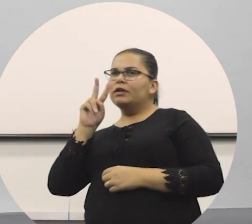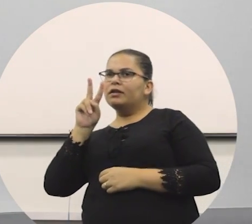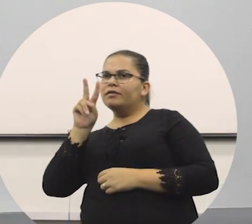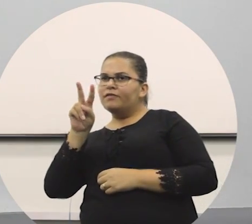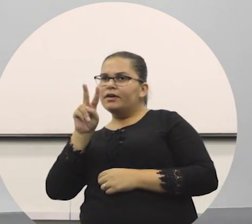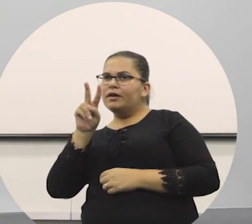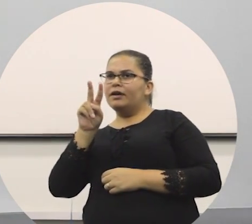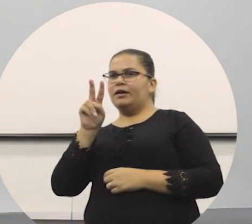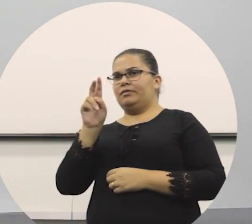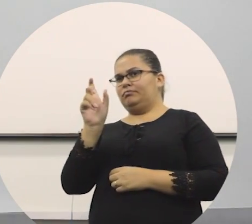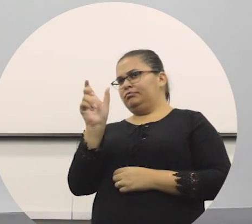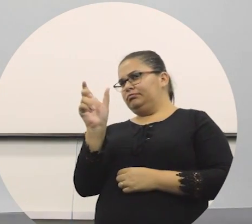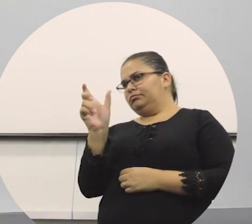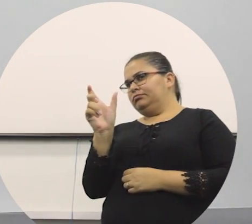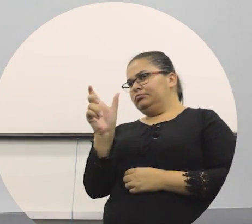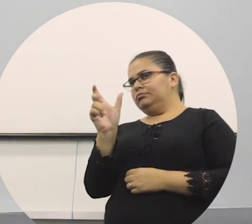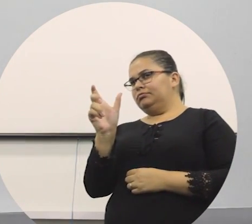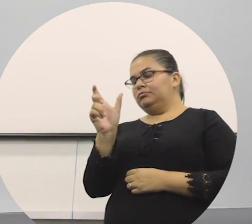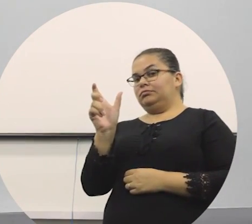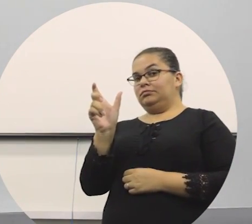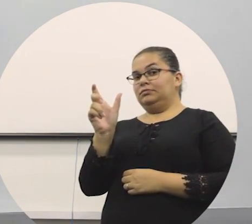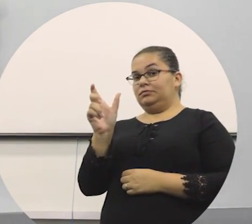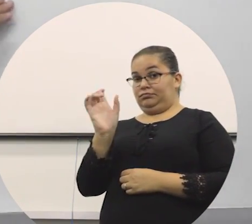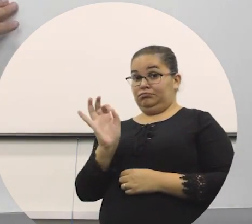aqui, não é isso?